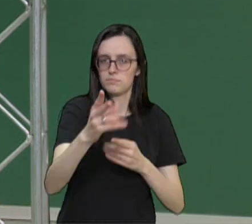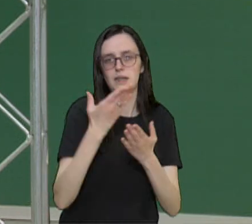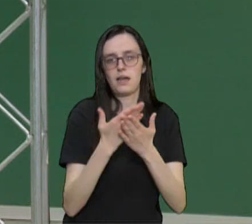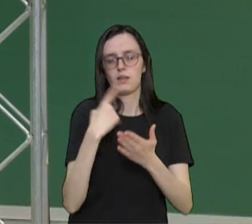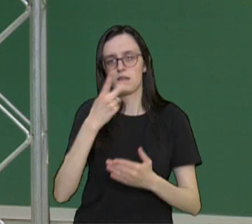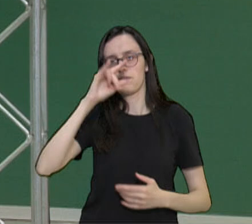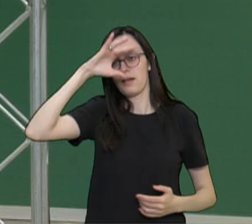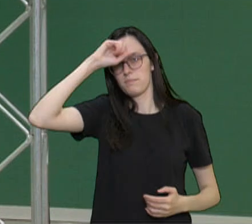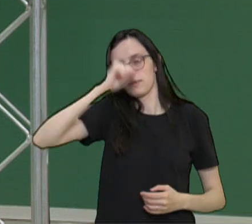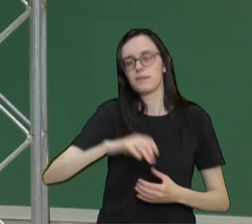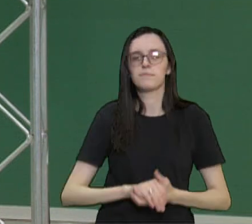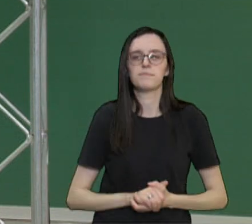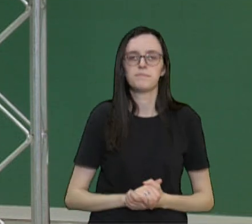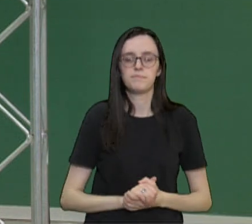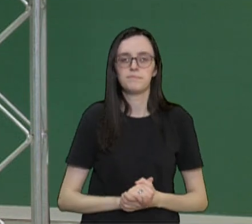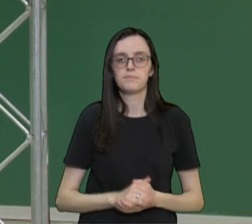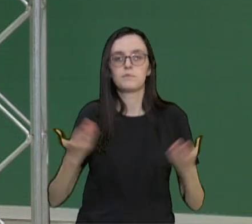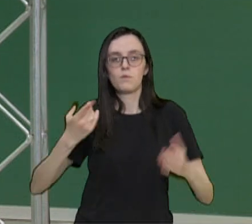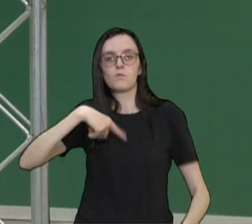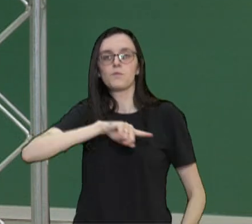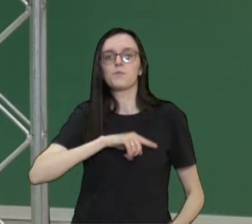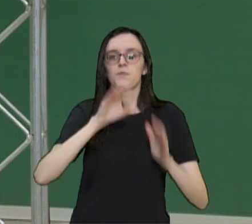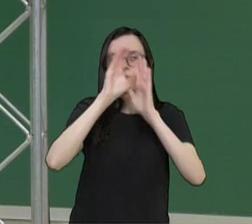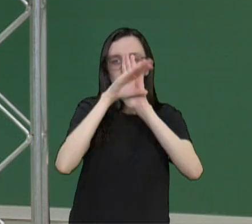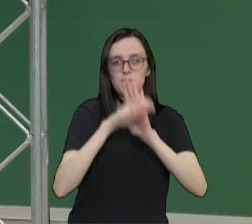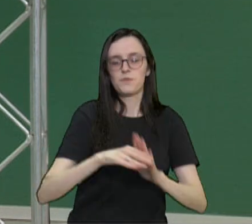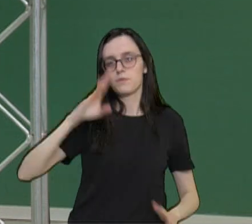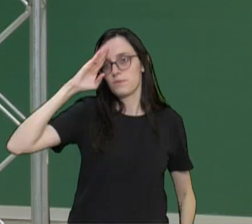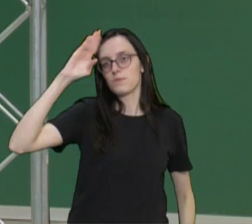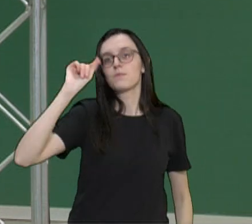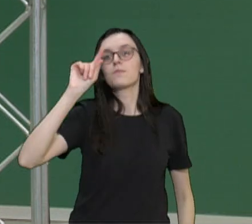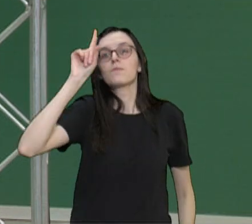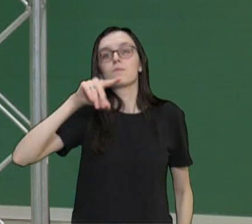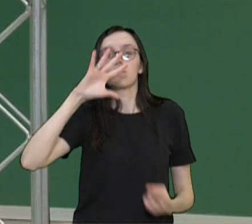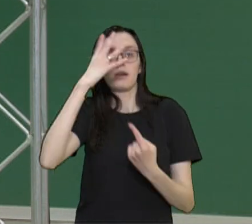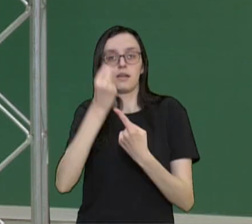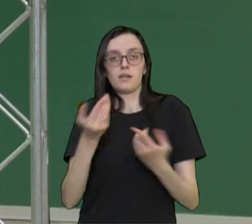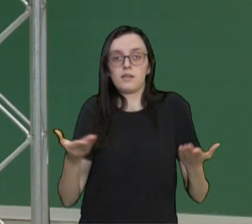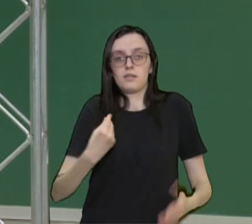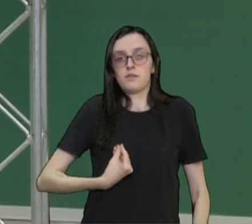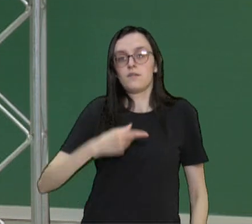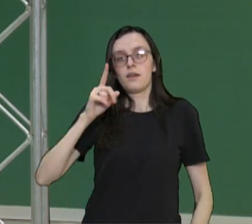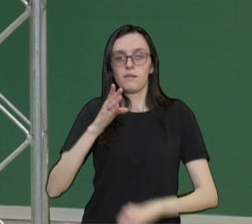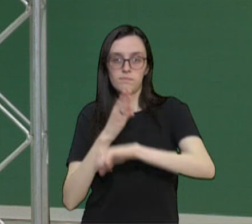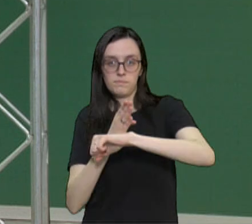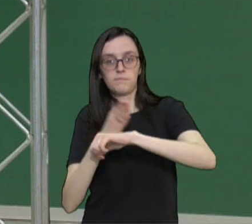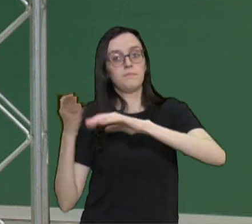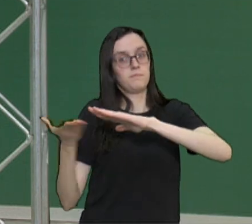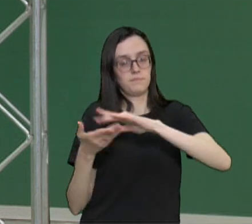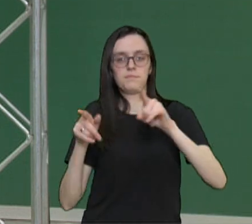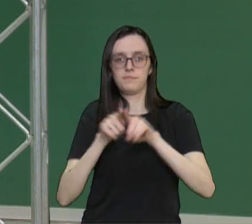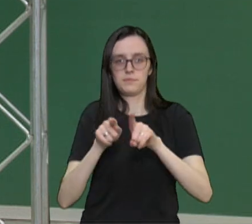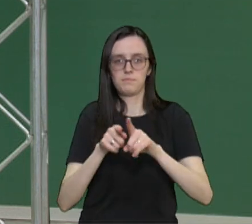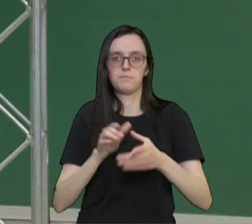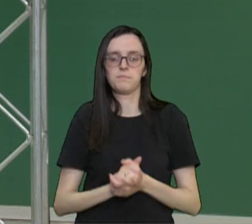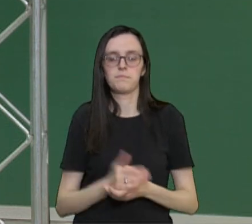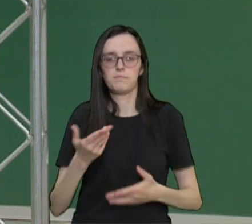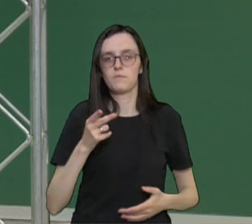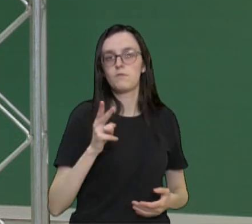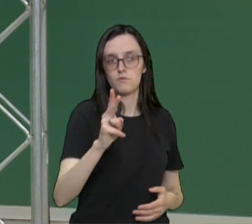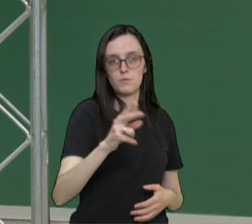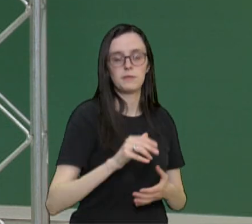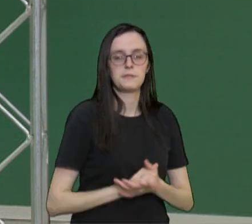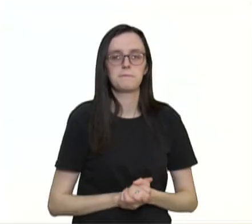gente vai conceituar hoje, principalmente, arte na idade moderna, arte na idade contemporânea. Dando